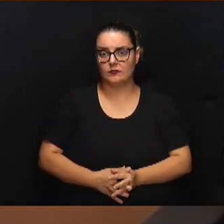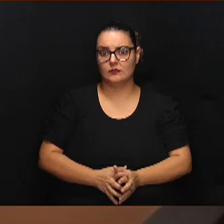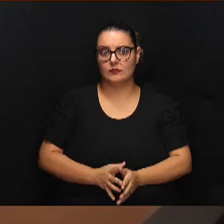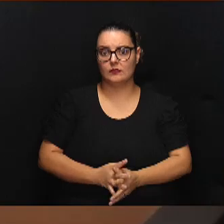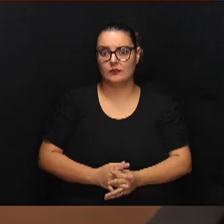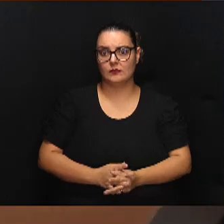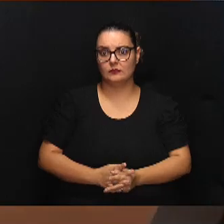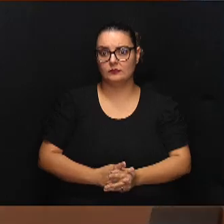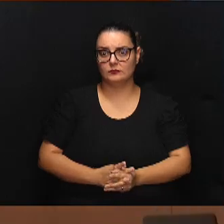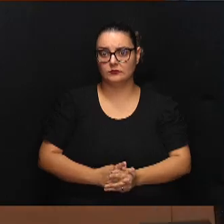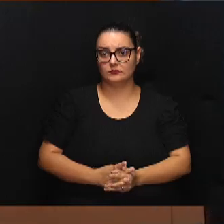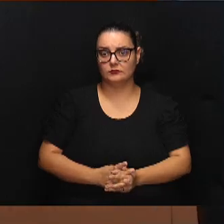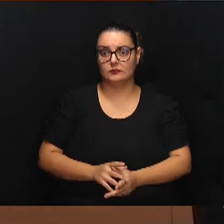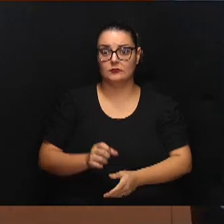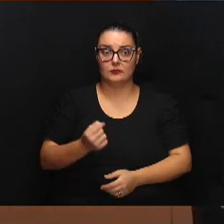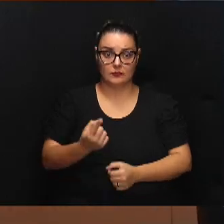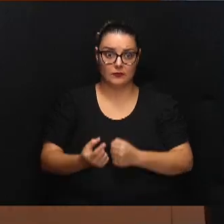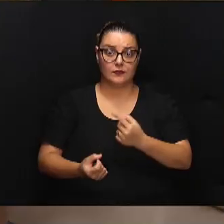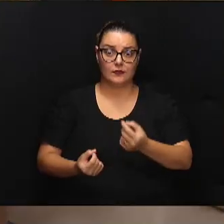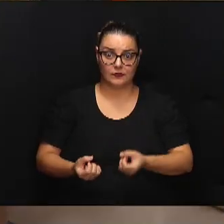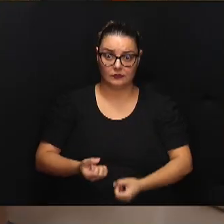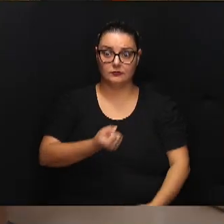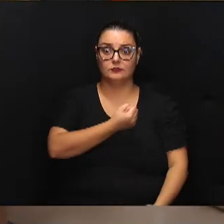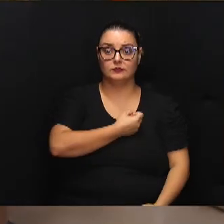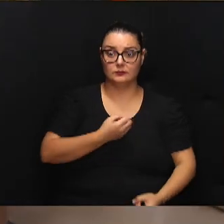E é aí que eu trago alguns números para vocês.